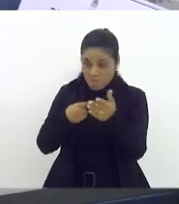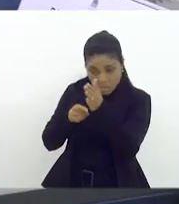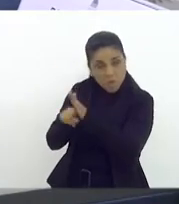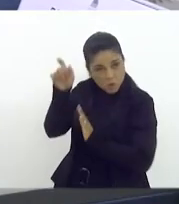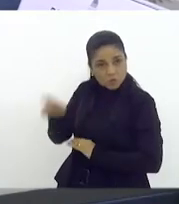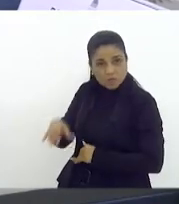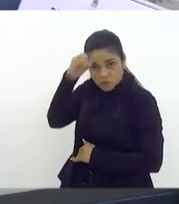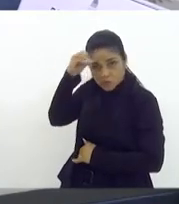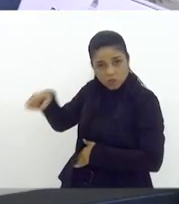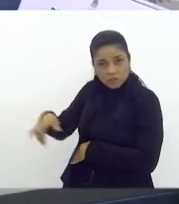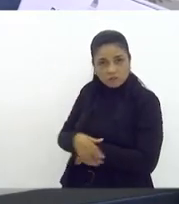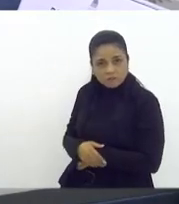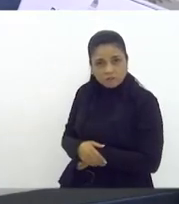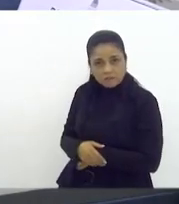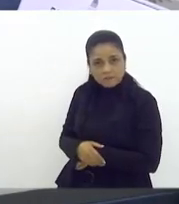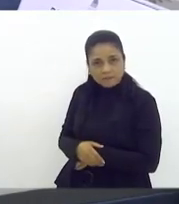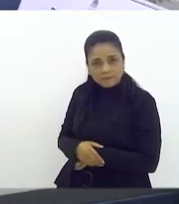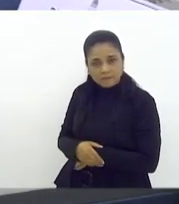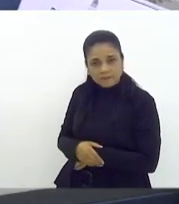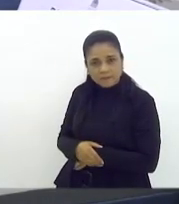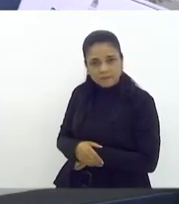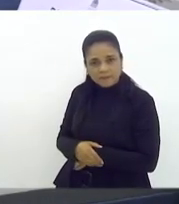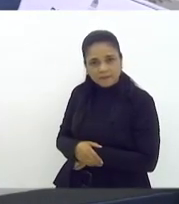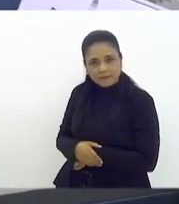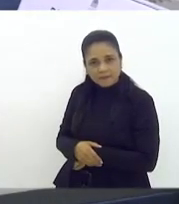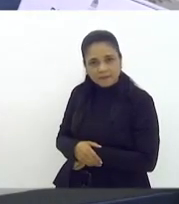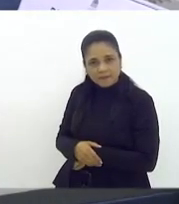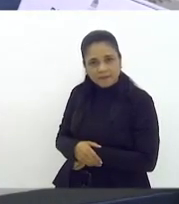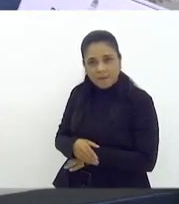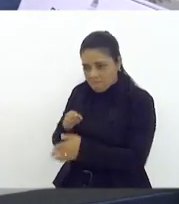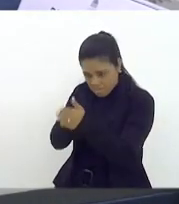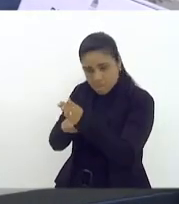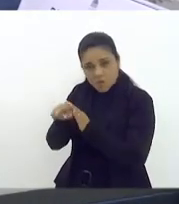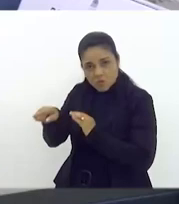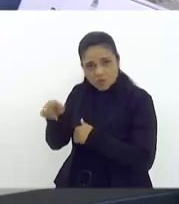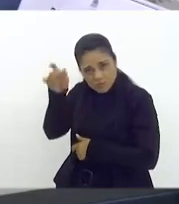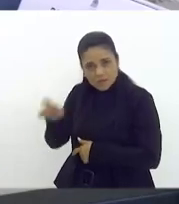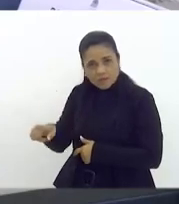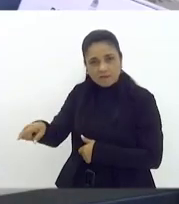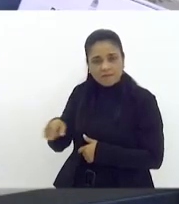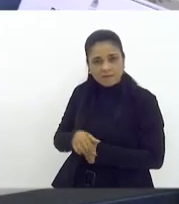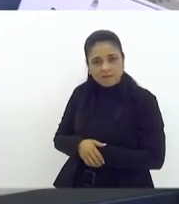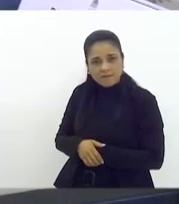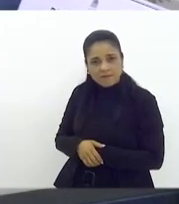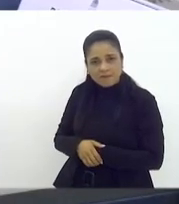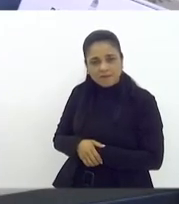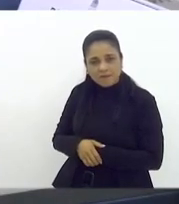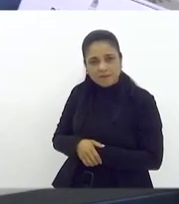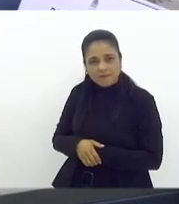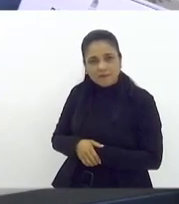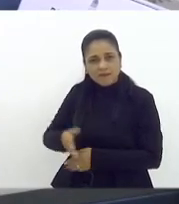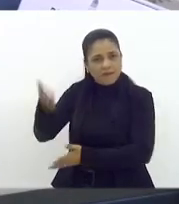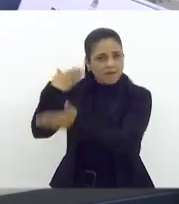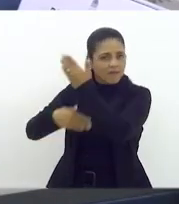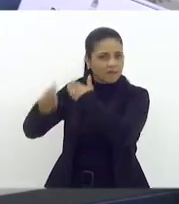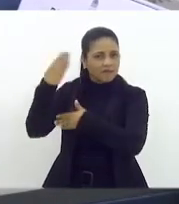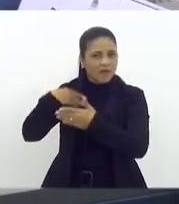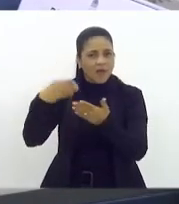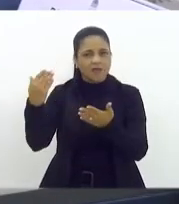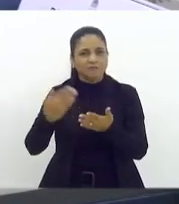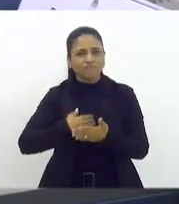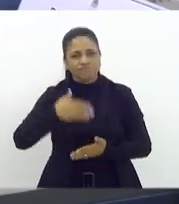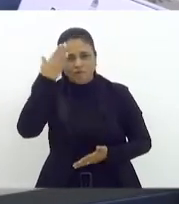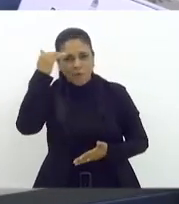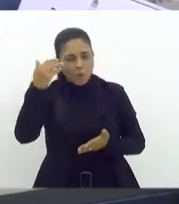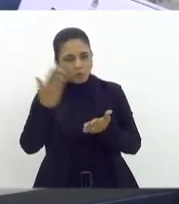ele Pergunta para ele a indelével isso aí carne lute falava lá atrás entendeu um livro de